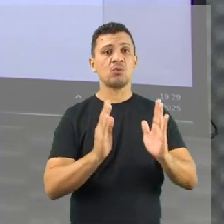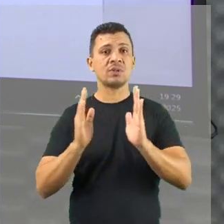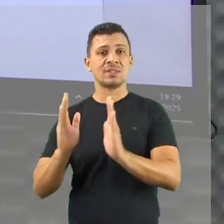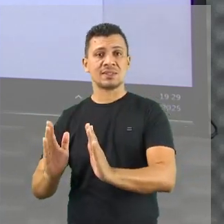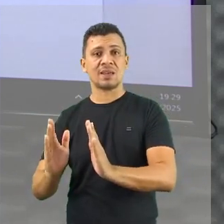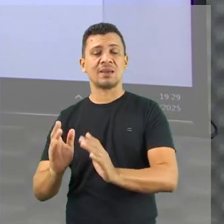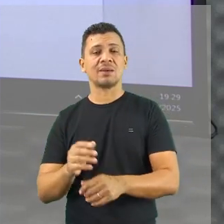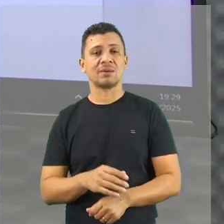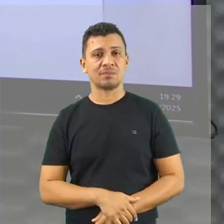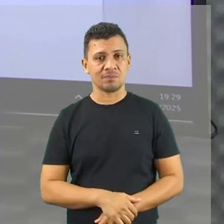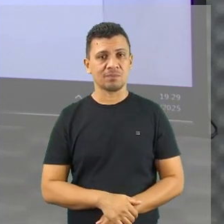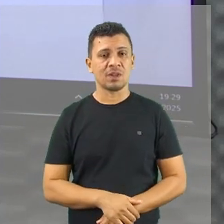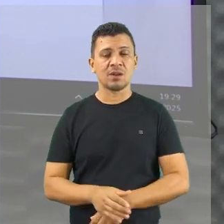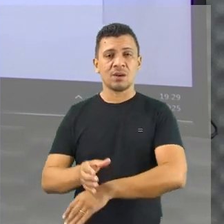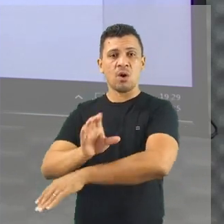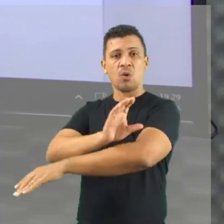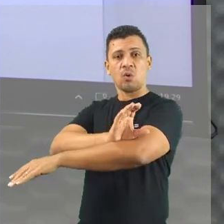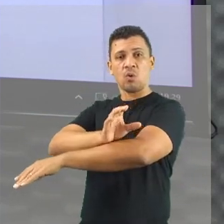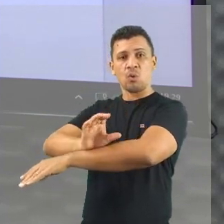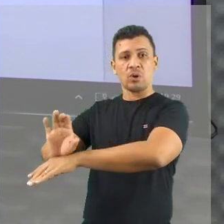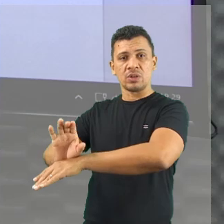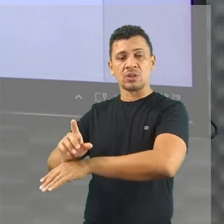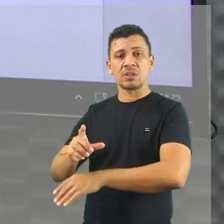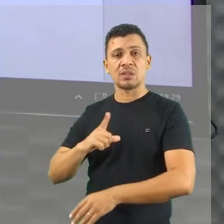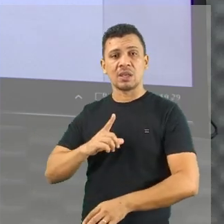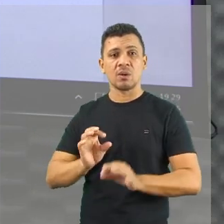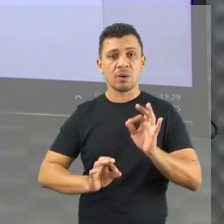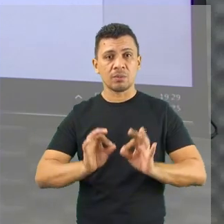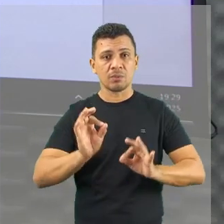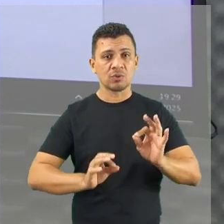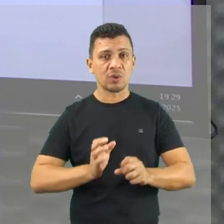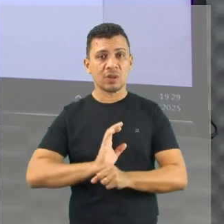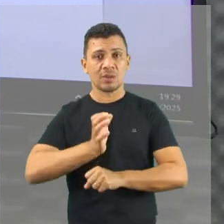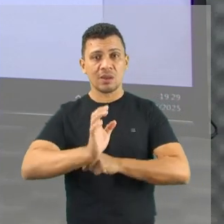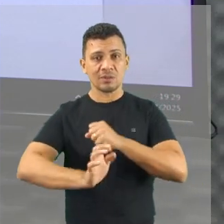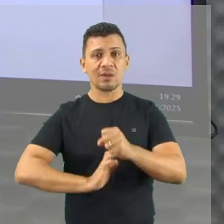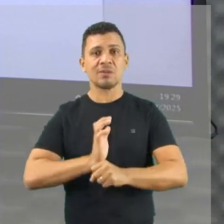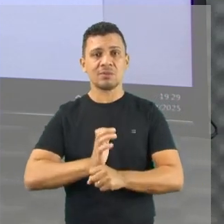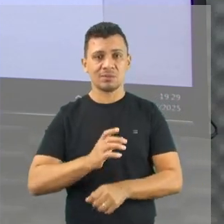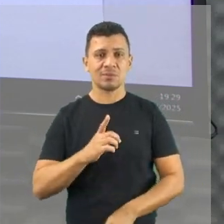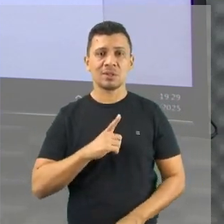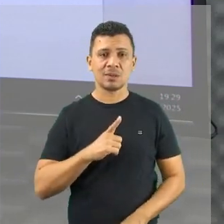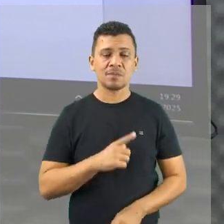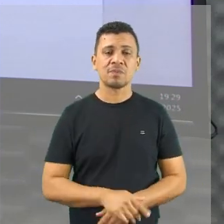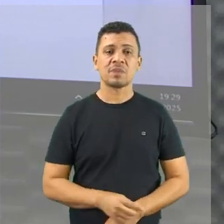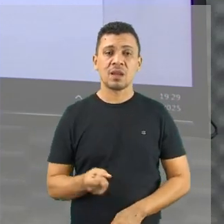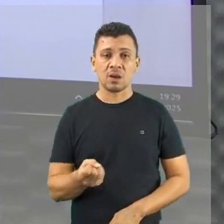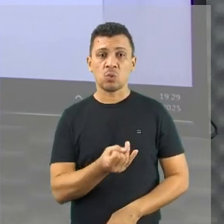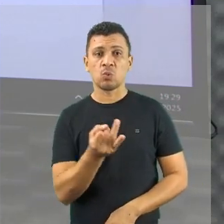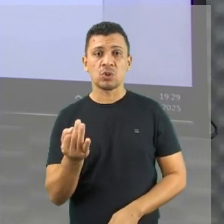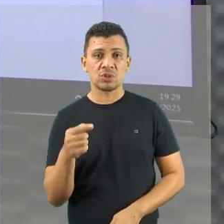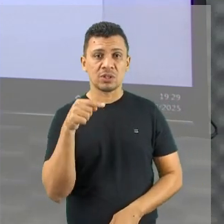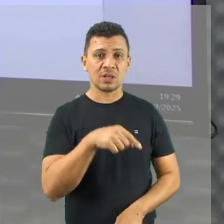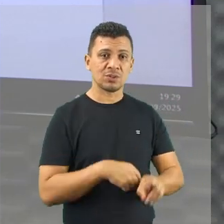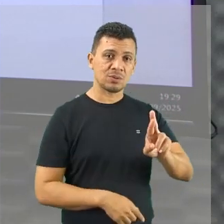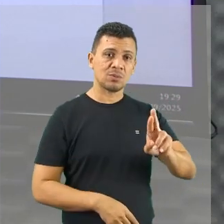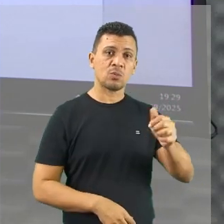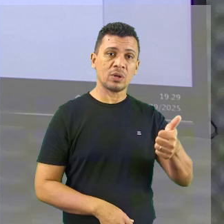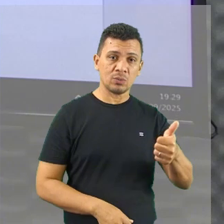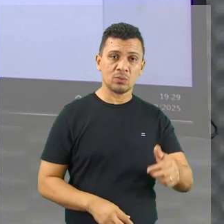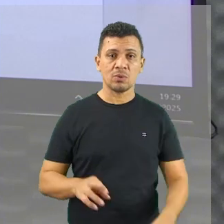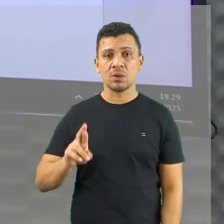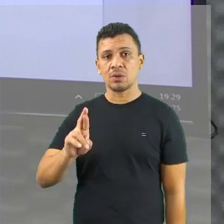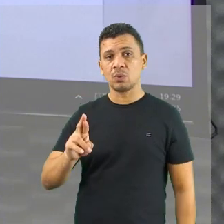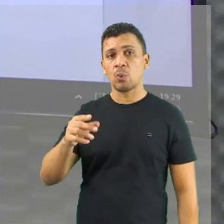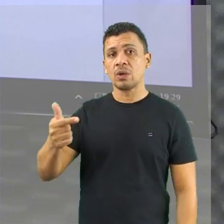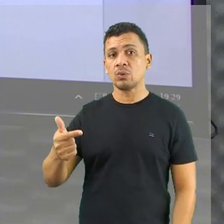de partículas elétricas. É o movimento ordenado de elétrons. Então a quantidade que vai passar em um vai passar no outro.